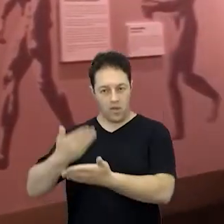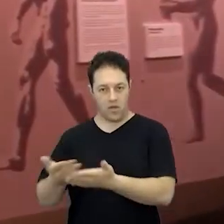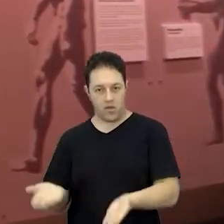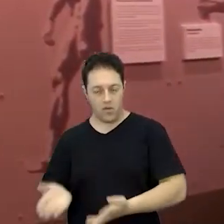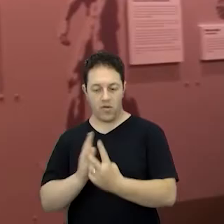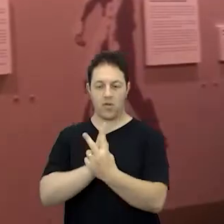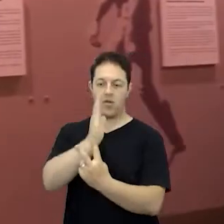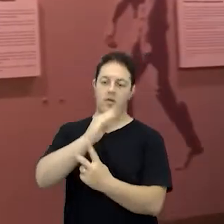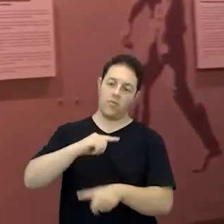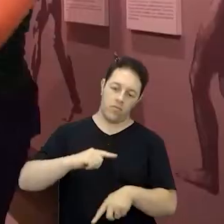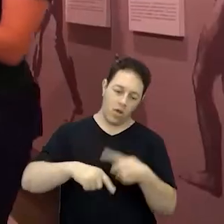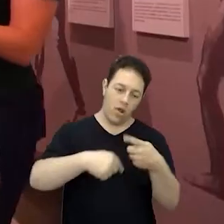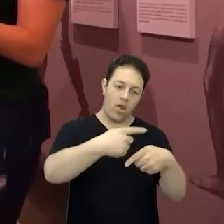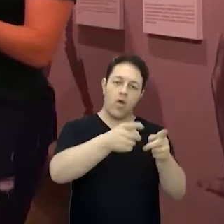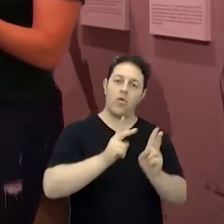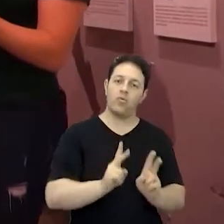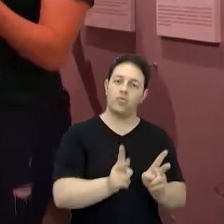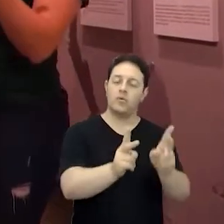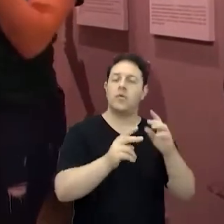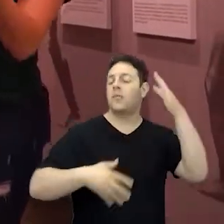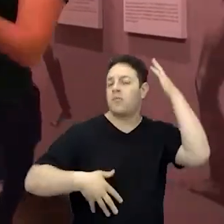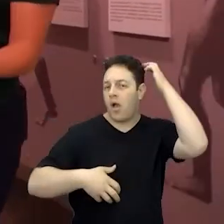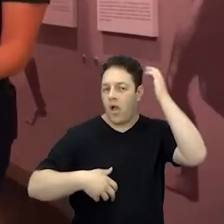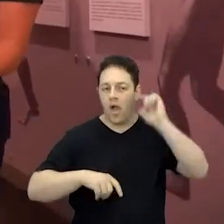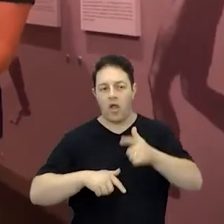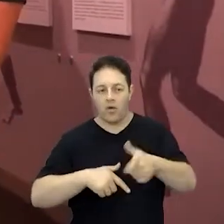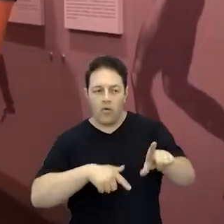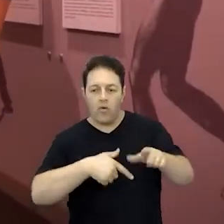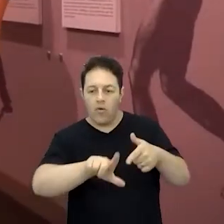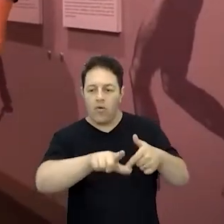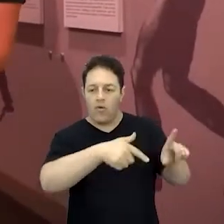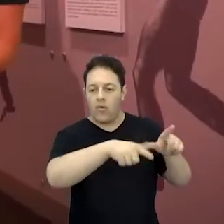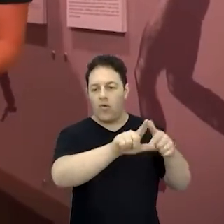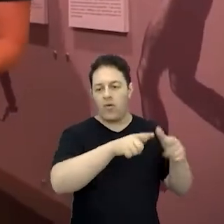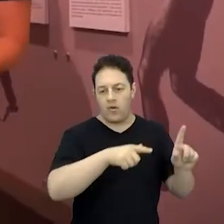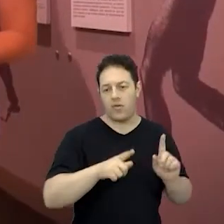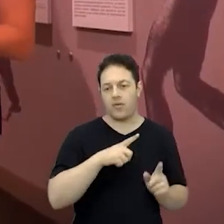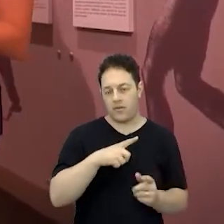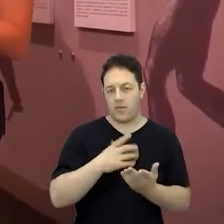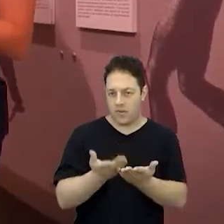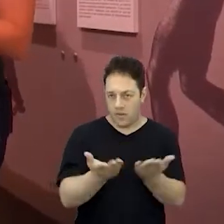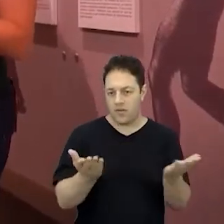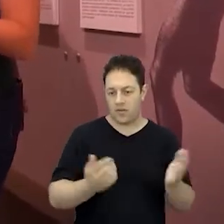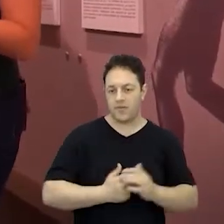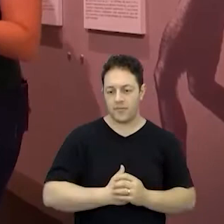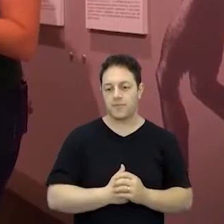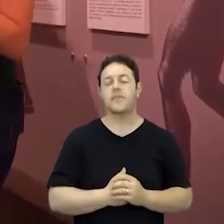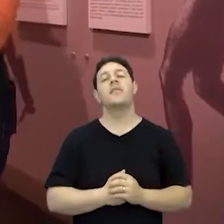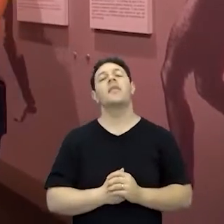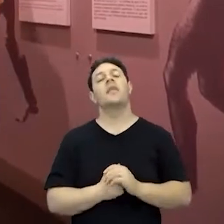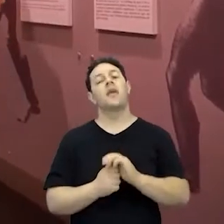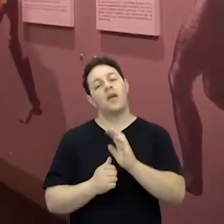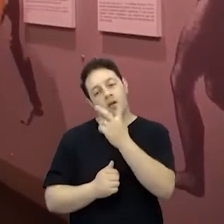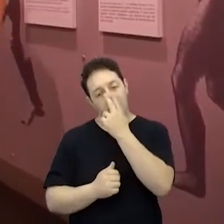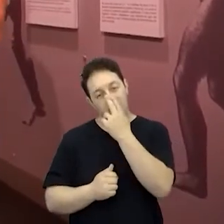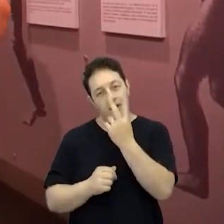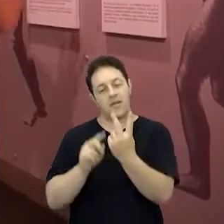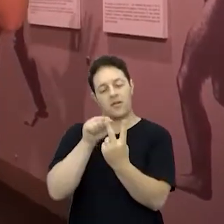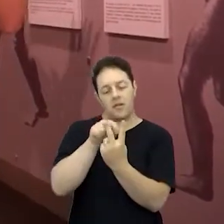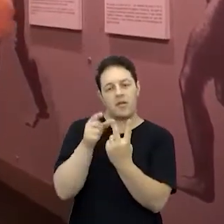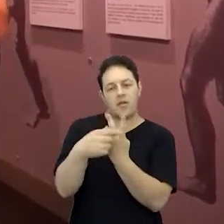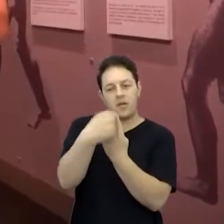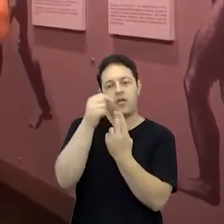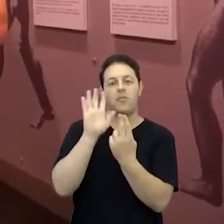e a outra deu origem à linhagem evolutiva dos outros primatas como os macacos então é um ponto